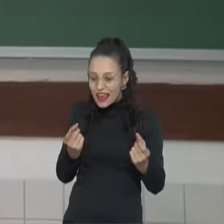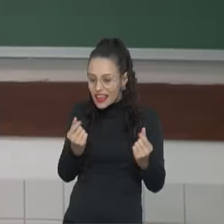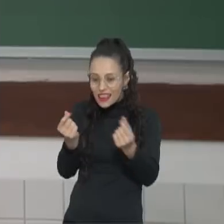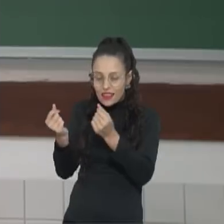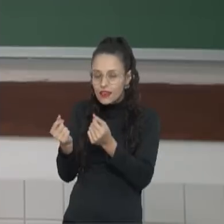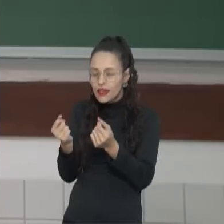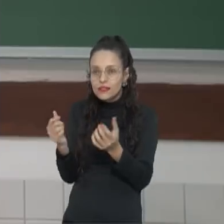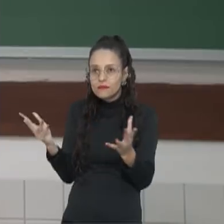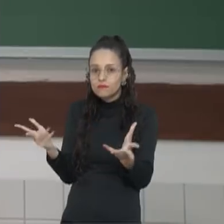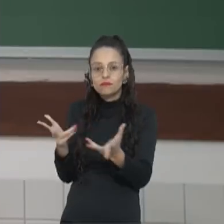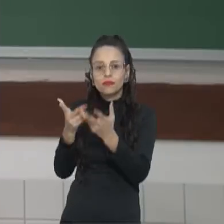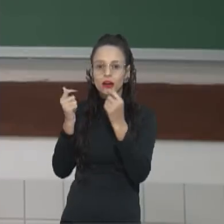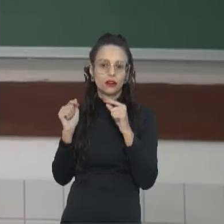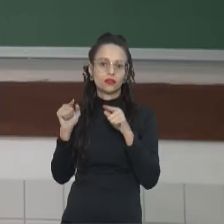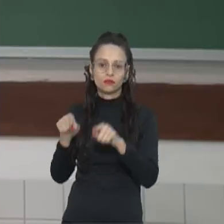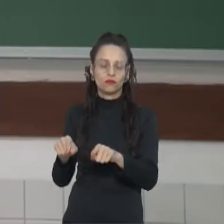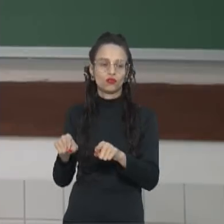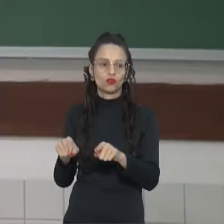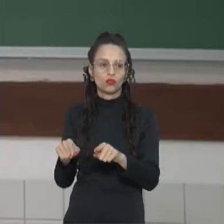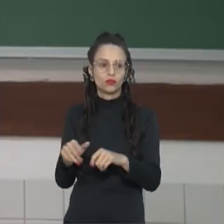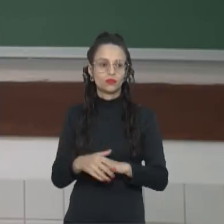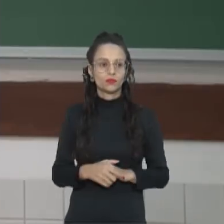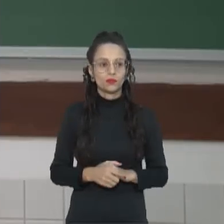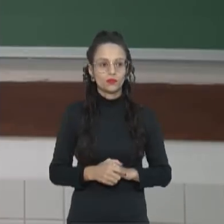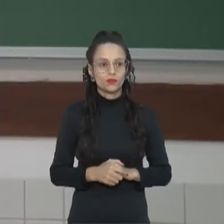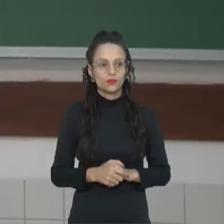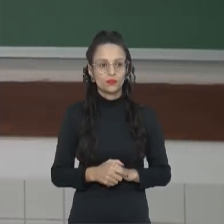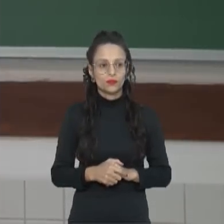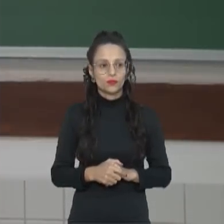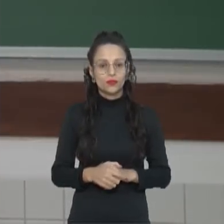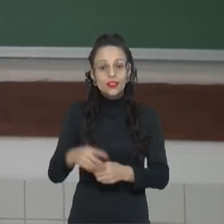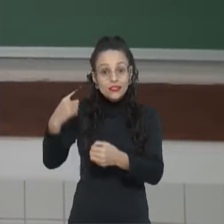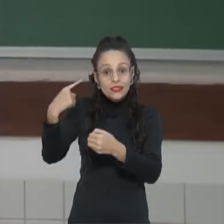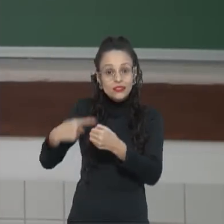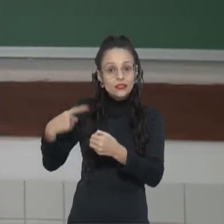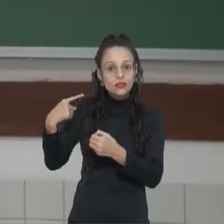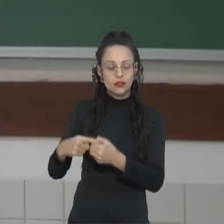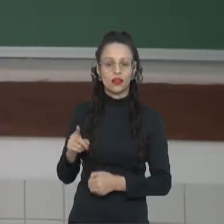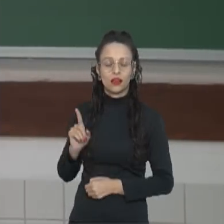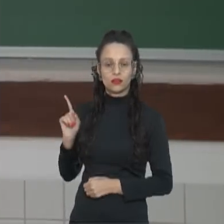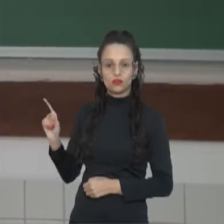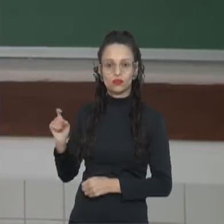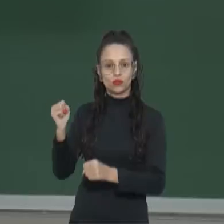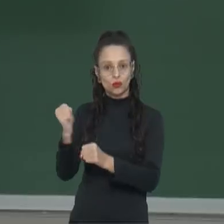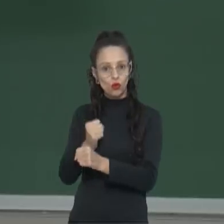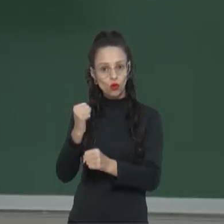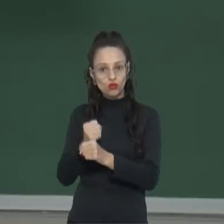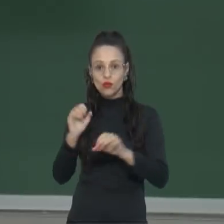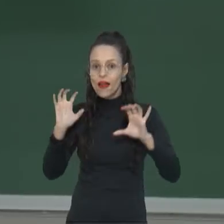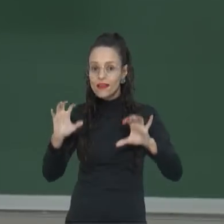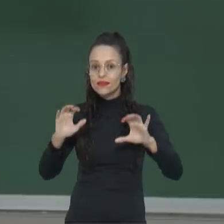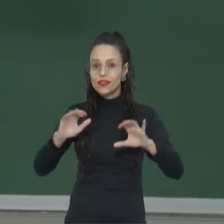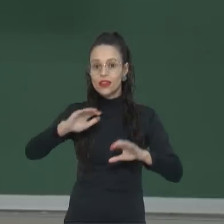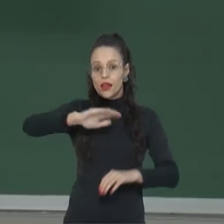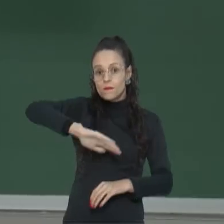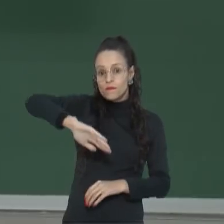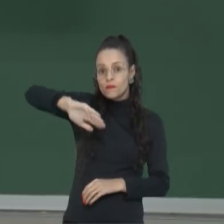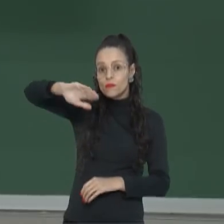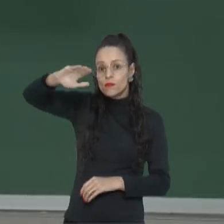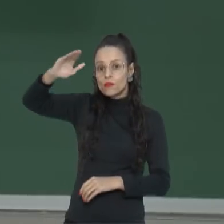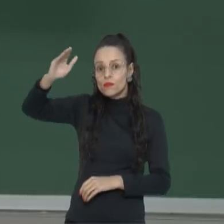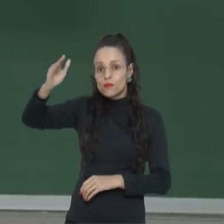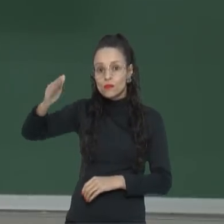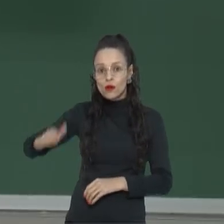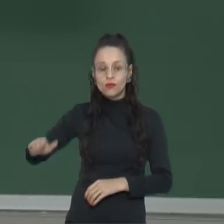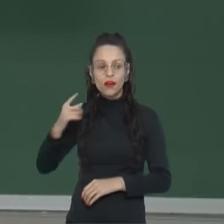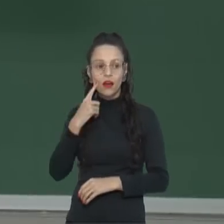como mensurar, né? Não tem como você medir a riqueza de uma cidade construída no topo de uma montanha.